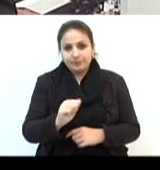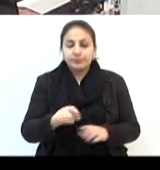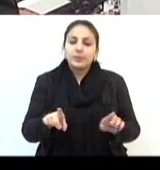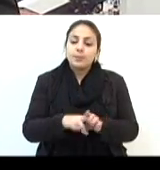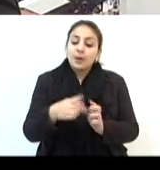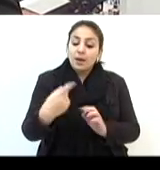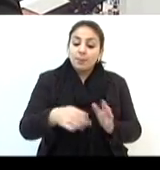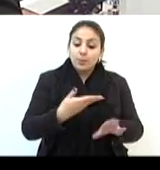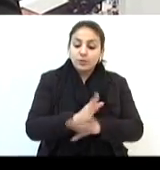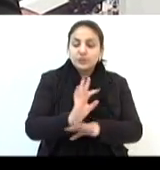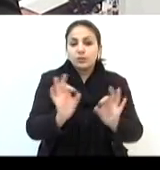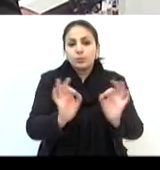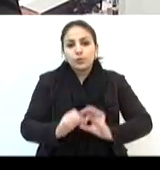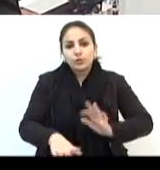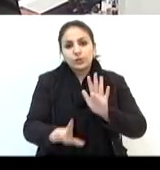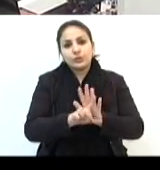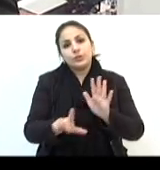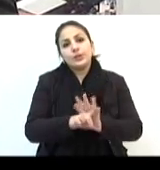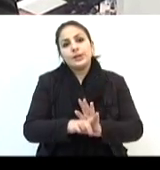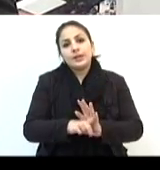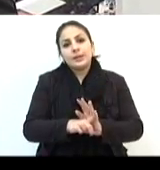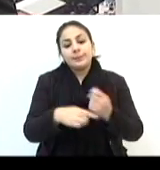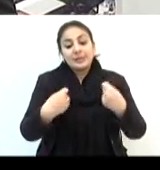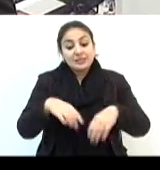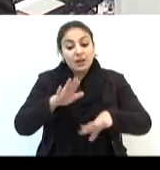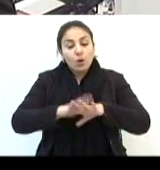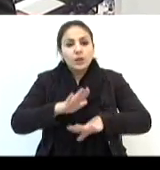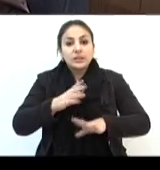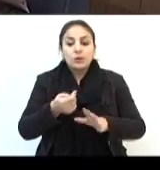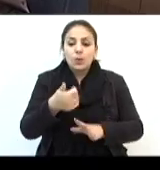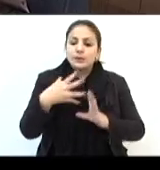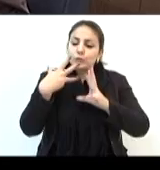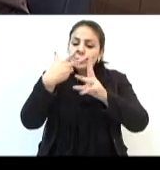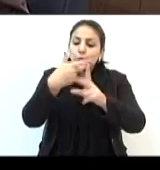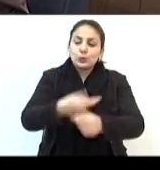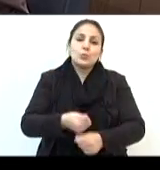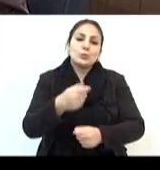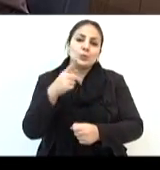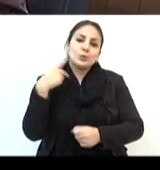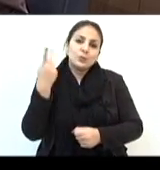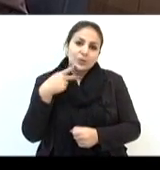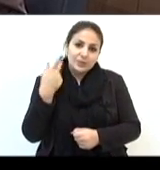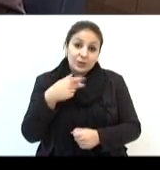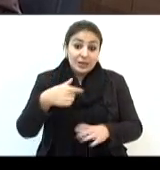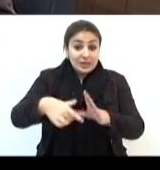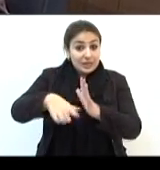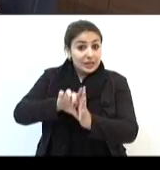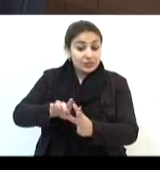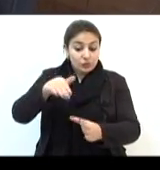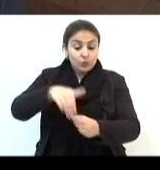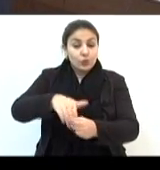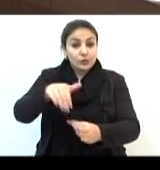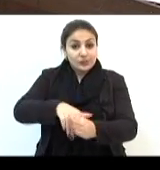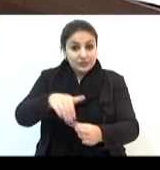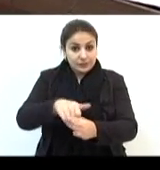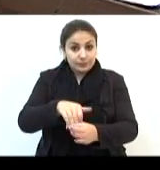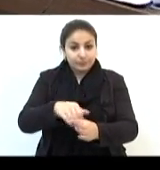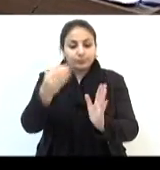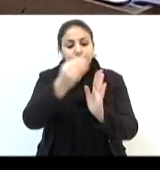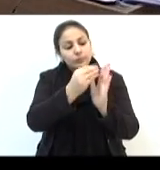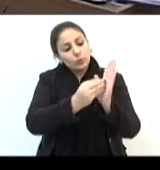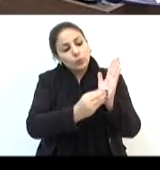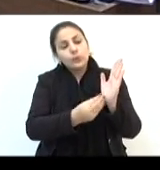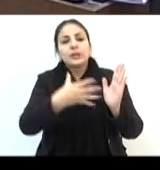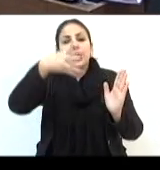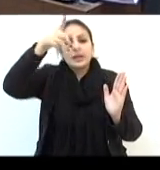do projeto de lei depende agora da maioria dos vereadores. Mas antes de ir para a votação em plenário, o conteúdo passa